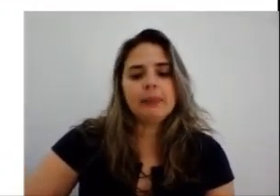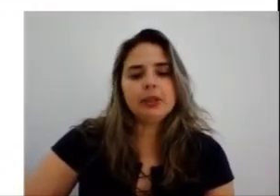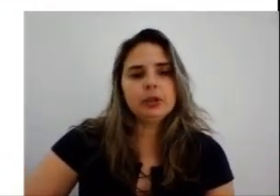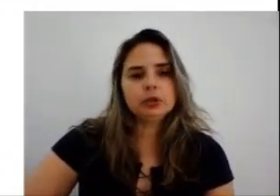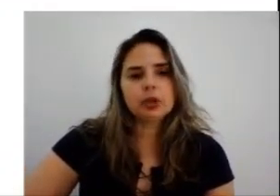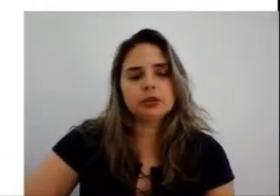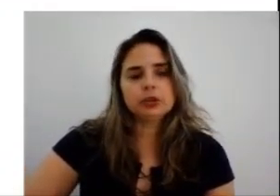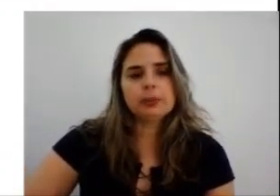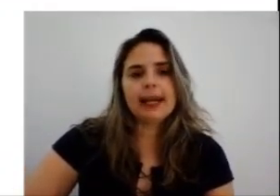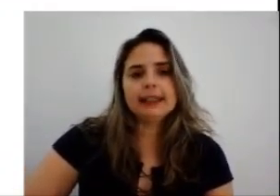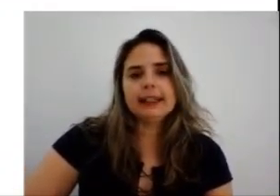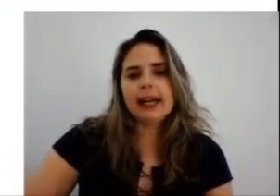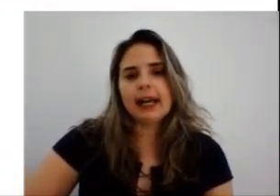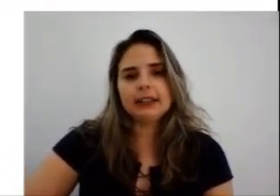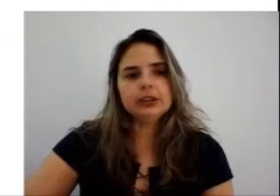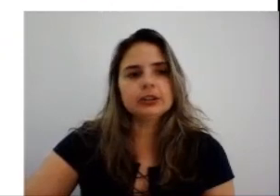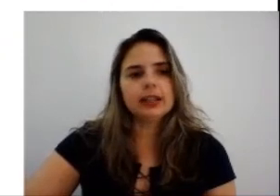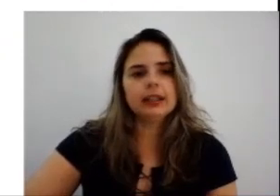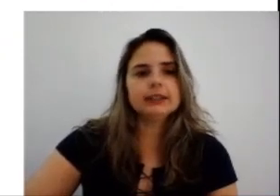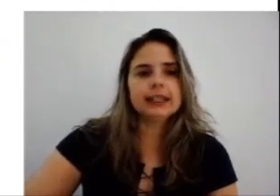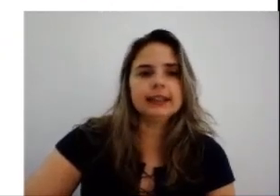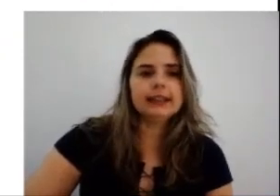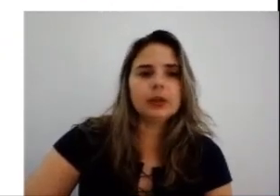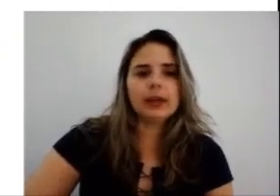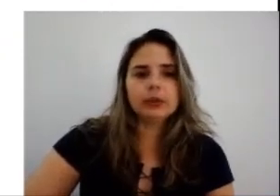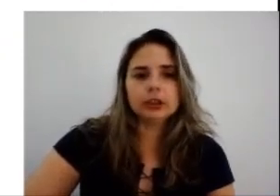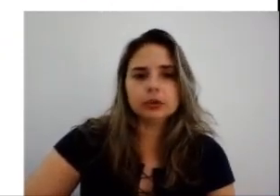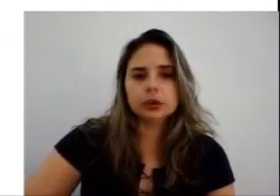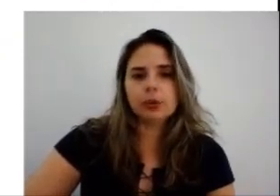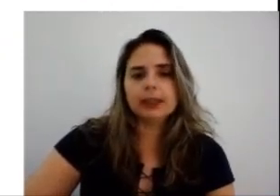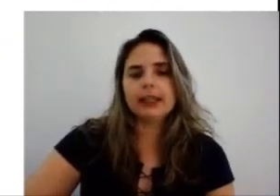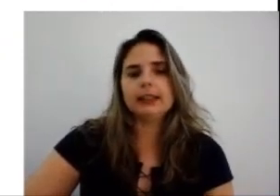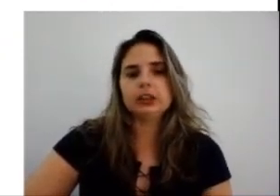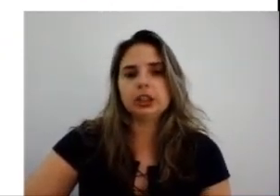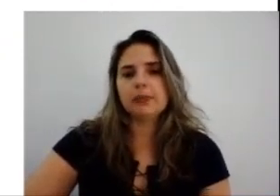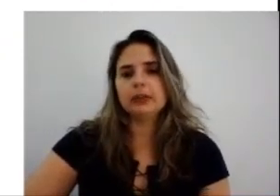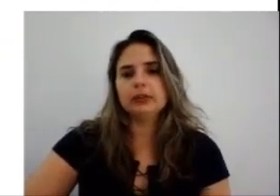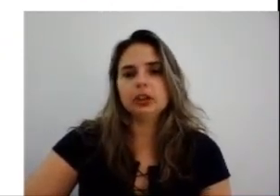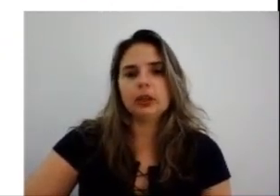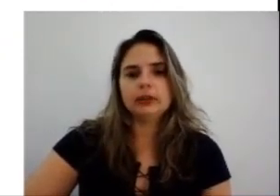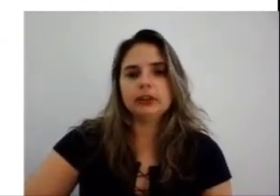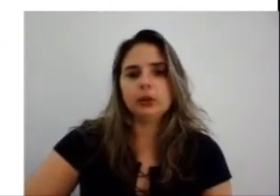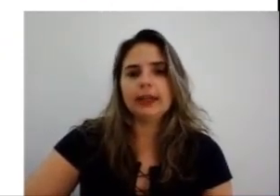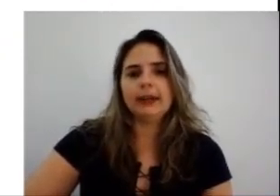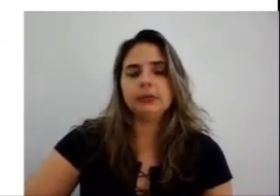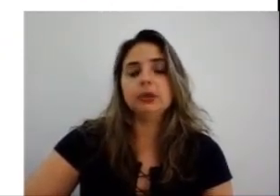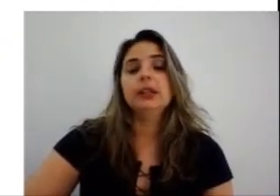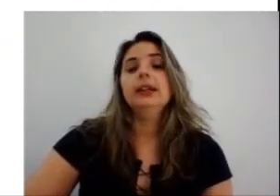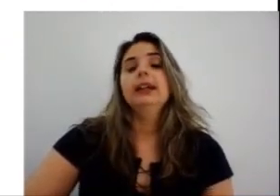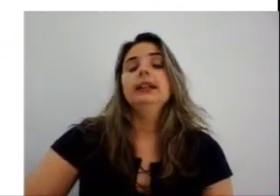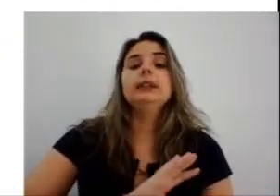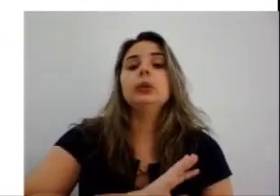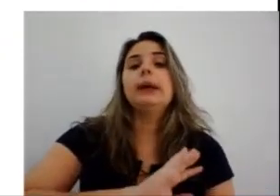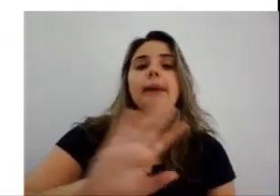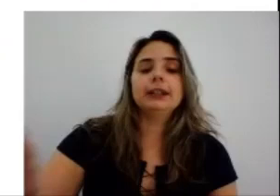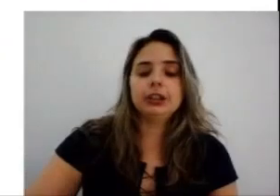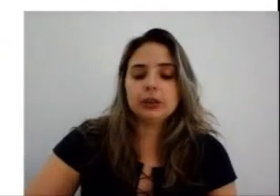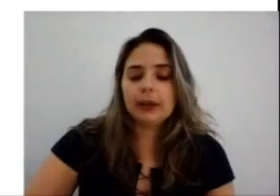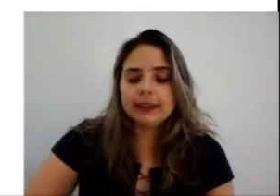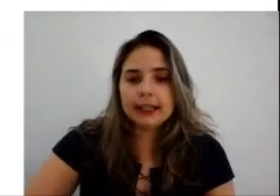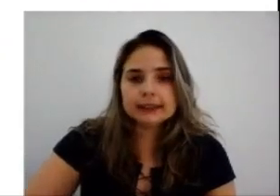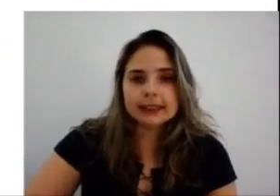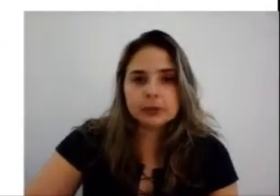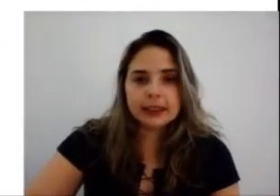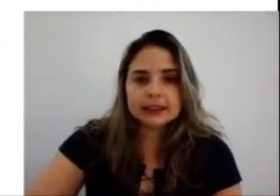aí rapidinho os nossos materiais, né? 74 questões comentadas de aspectos históricos e geográficos e toda a parte